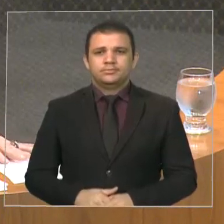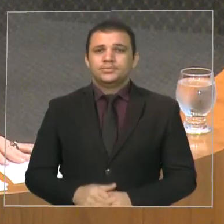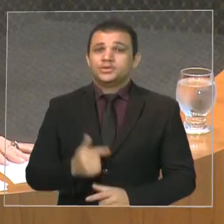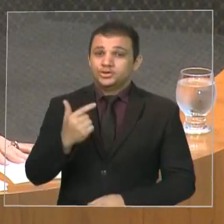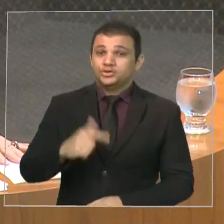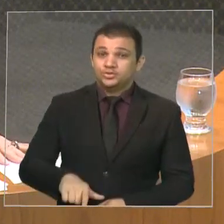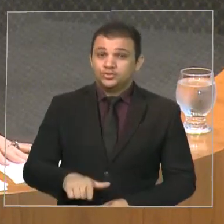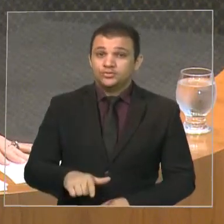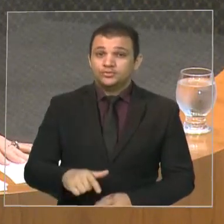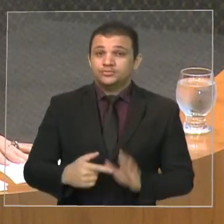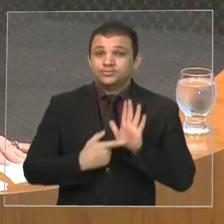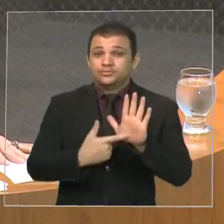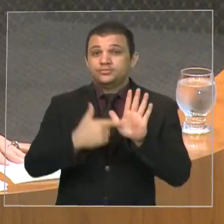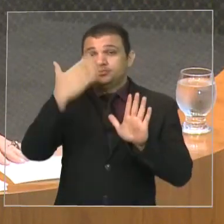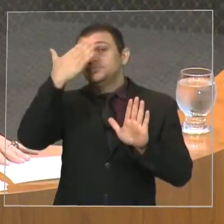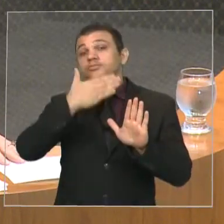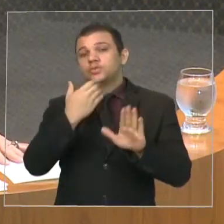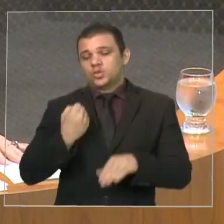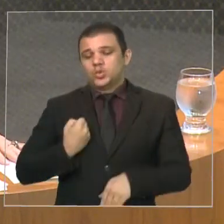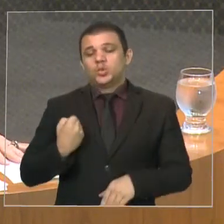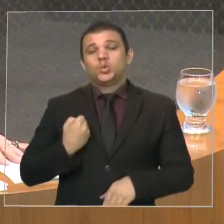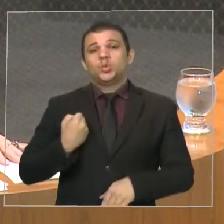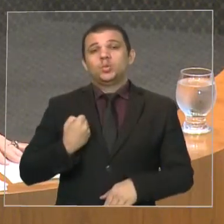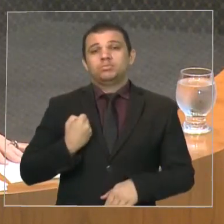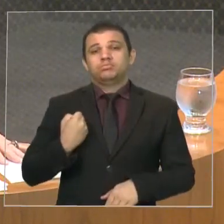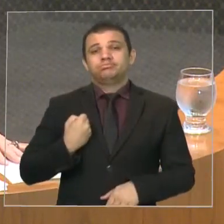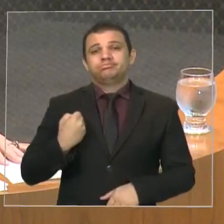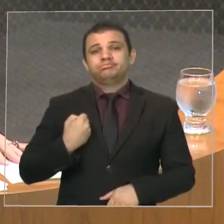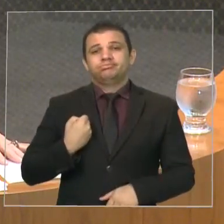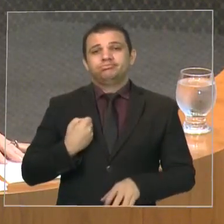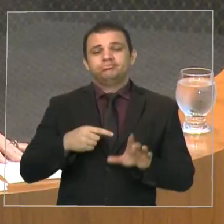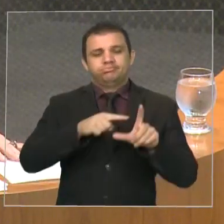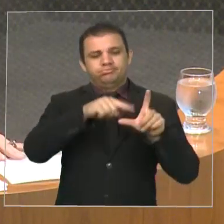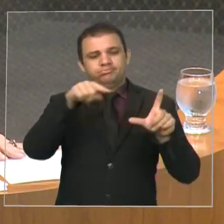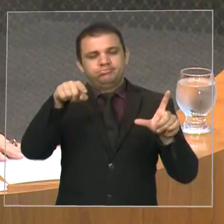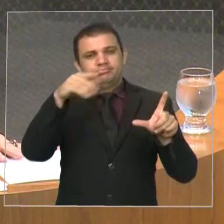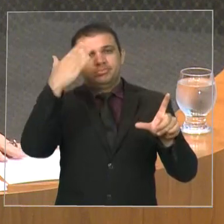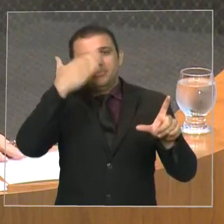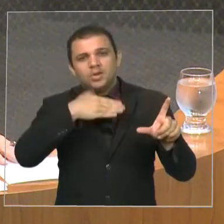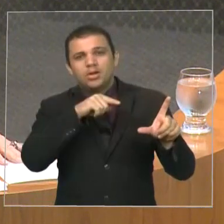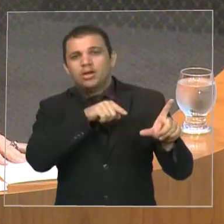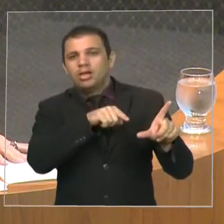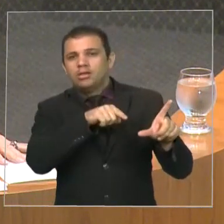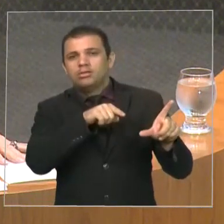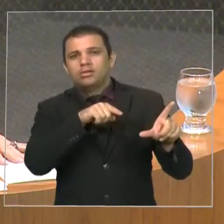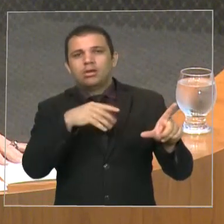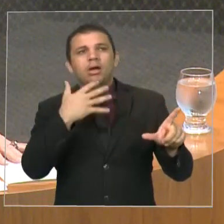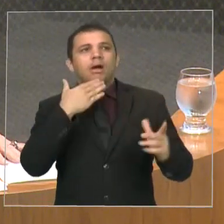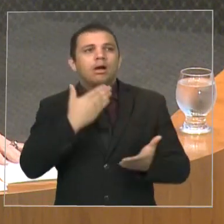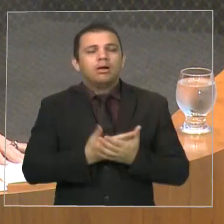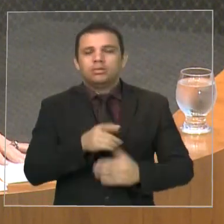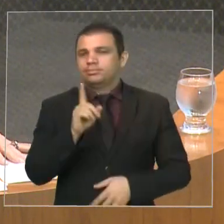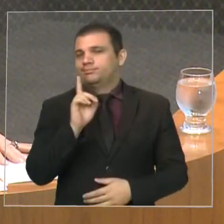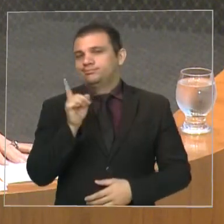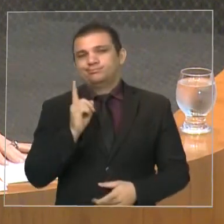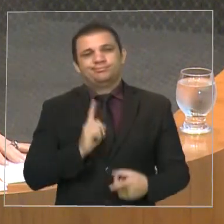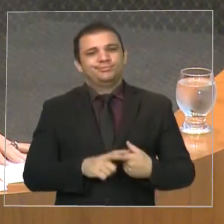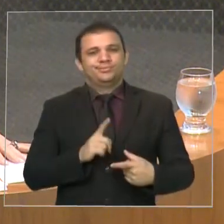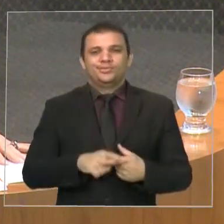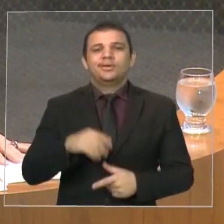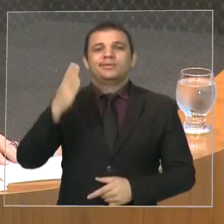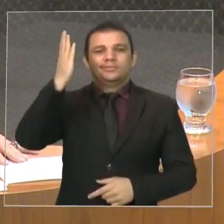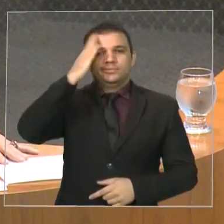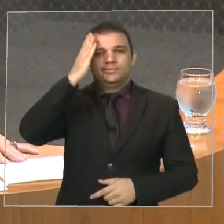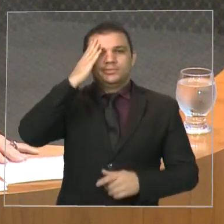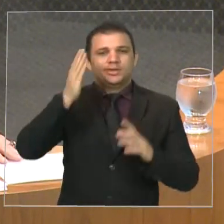os números não nos surpreendem, porque propaganda não pode esconder